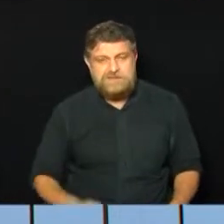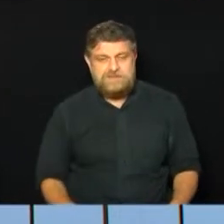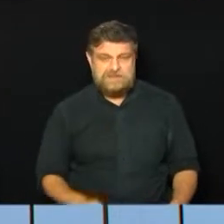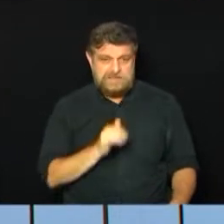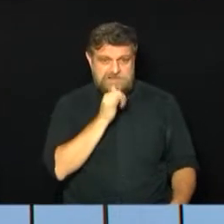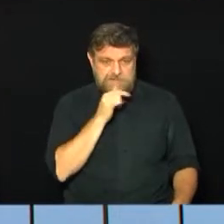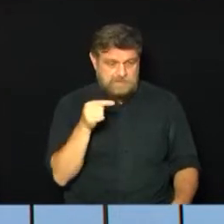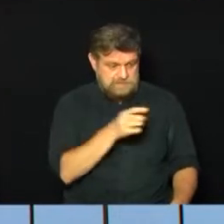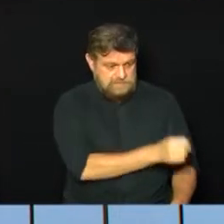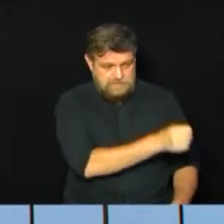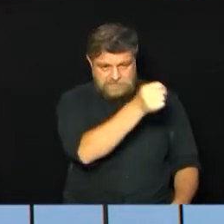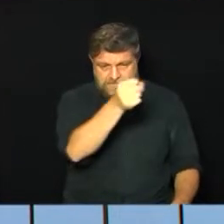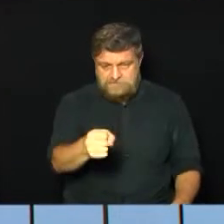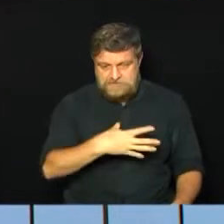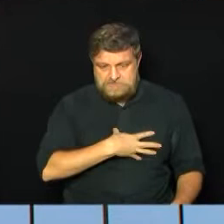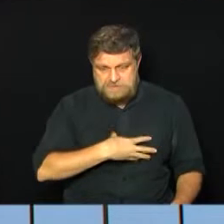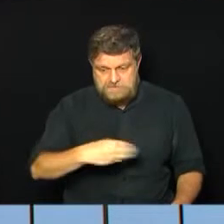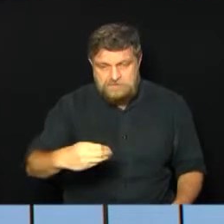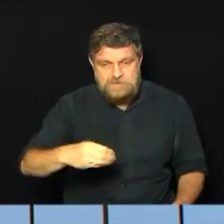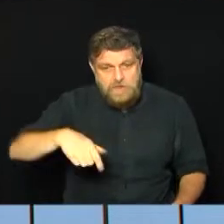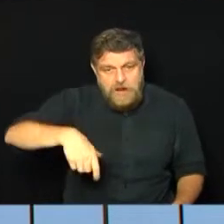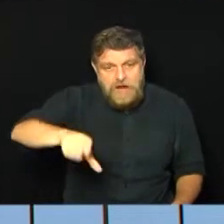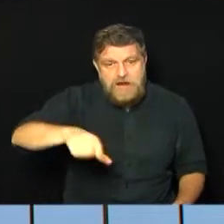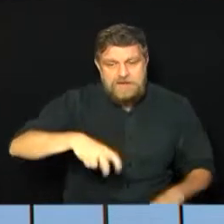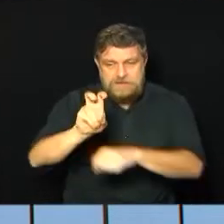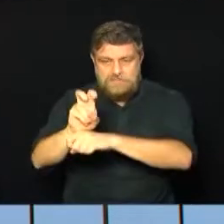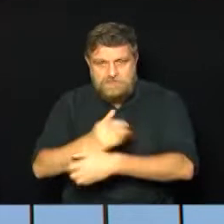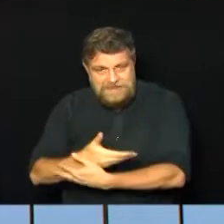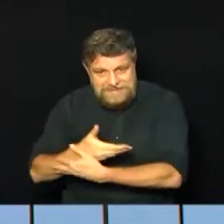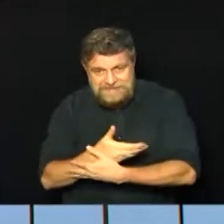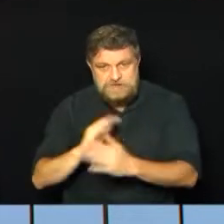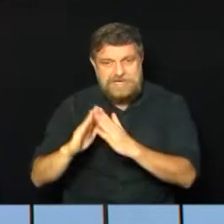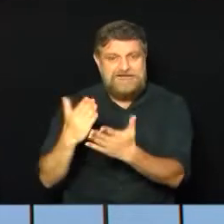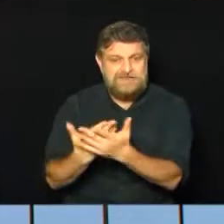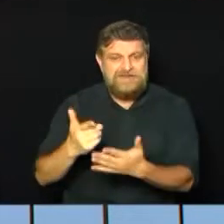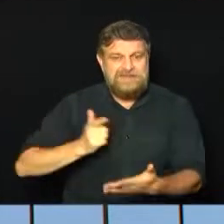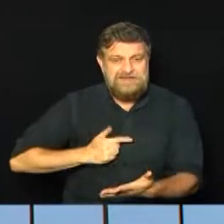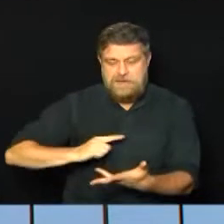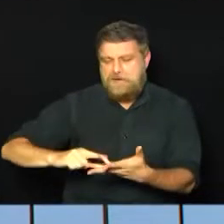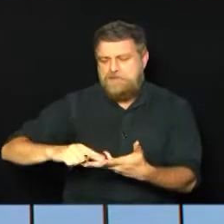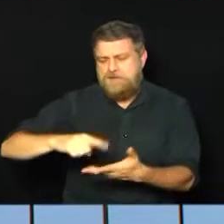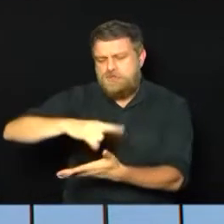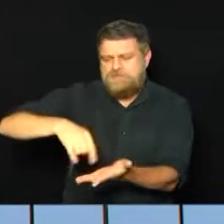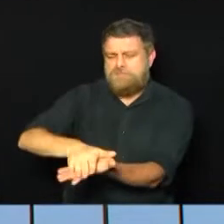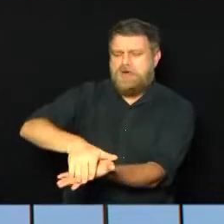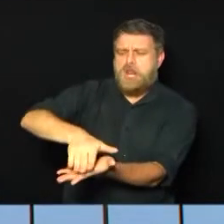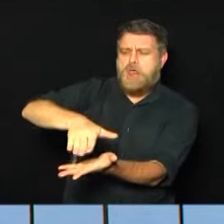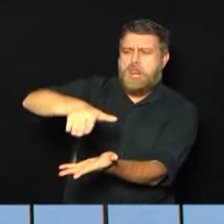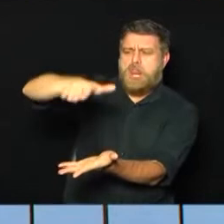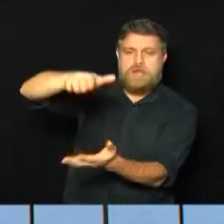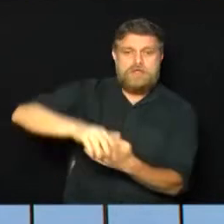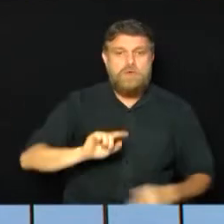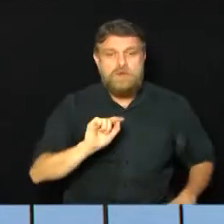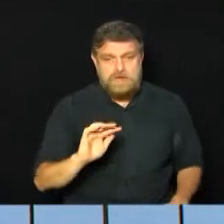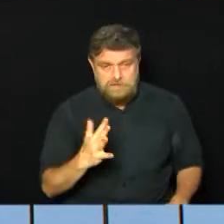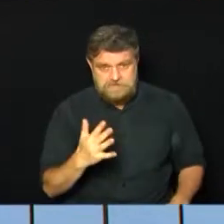for colocar teu filho lá com cartão creche, essa escola também vai ter que ter a tal da exigência. Então, uma das possibilidades é que,